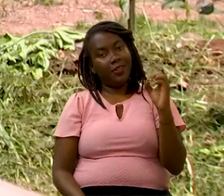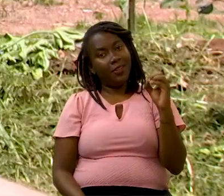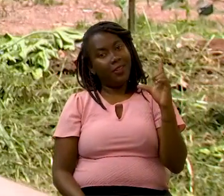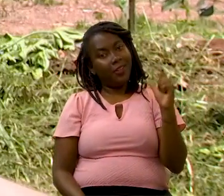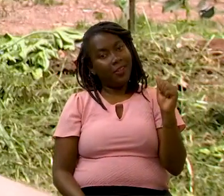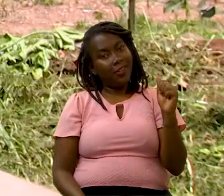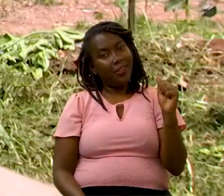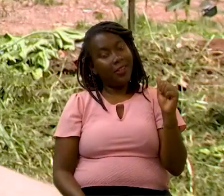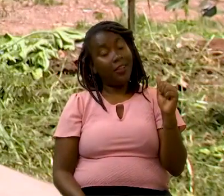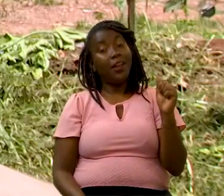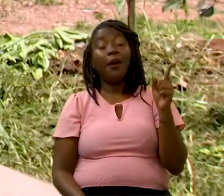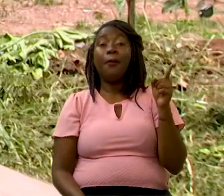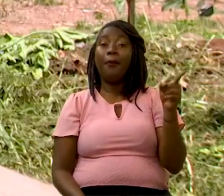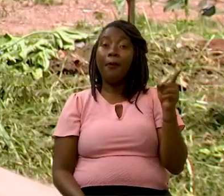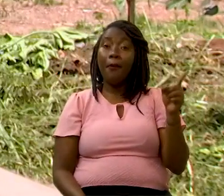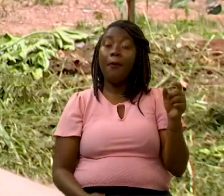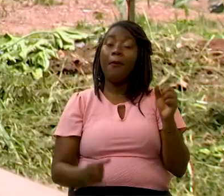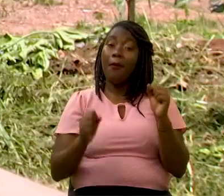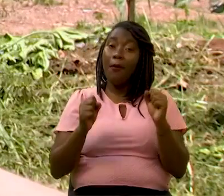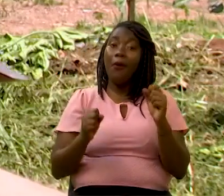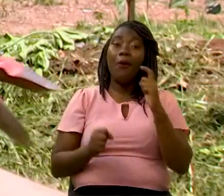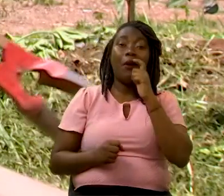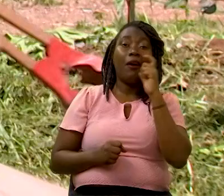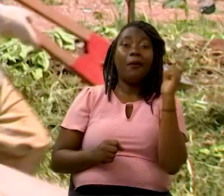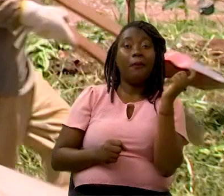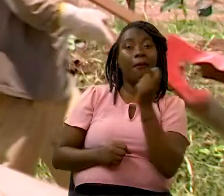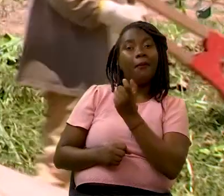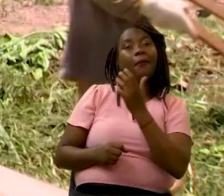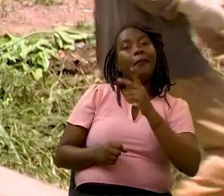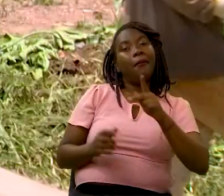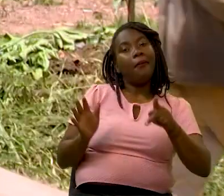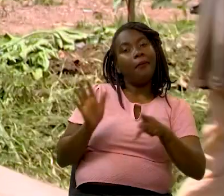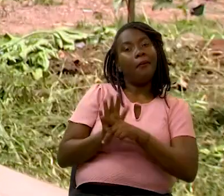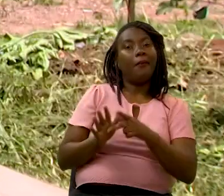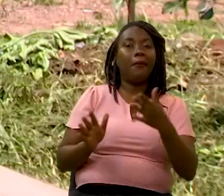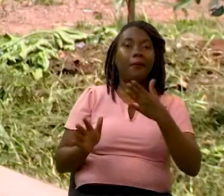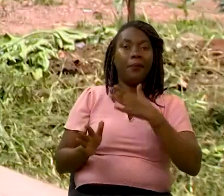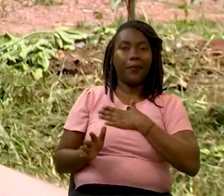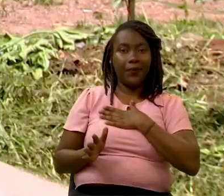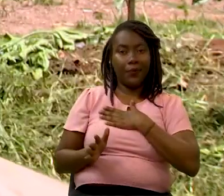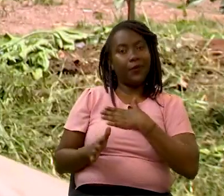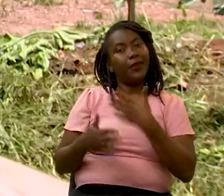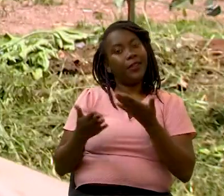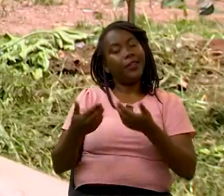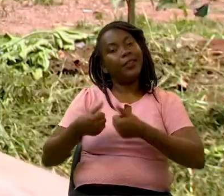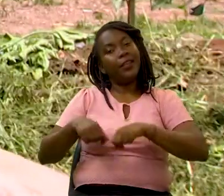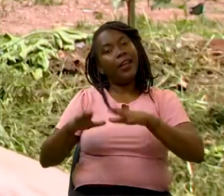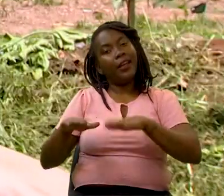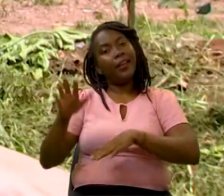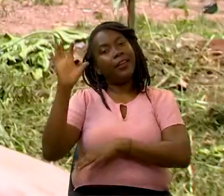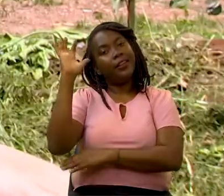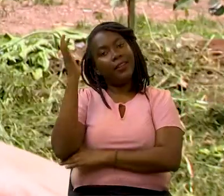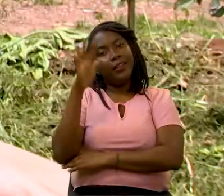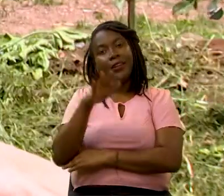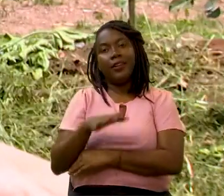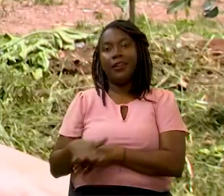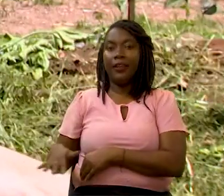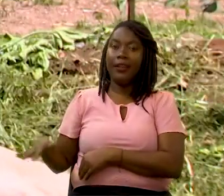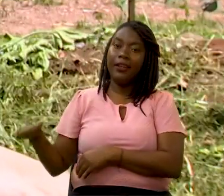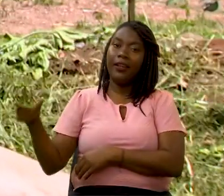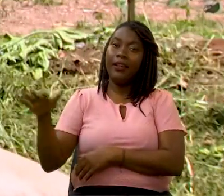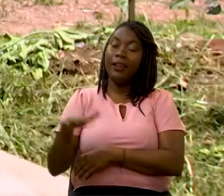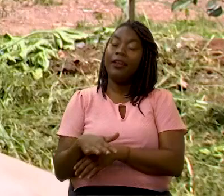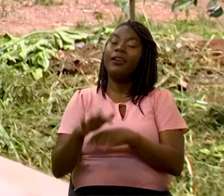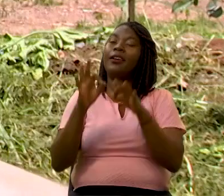junto da praça e que ela pudesse, inclusive, chamar dela de novo, né? Então é uma árvore que está aqui no espaço público, que é do